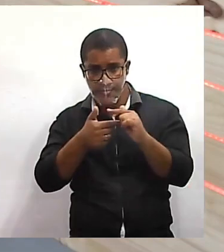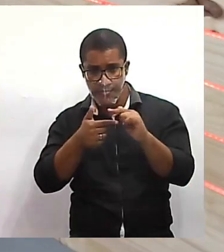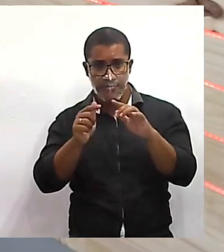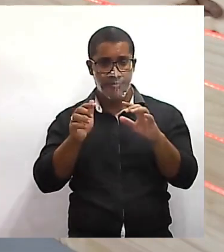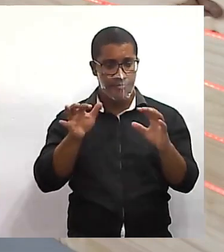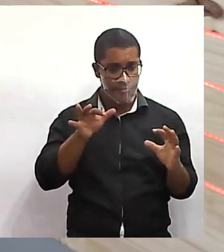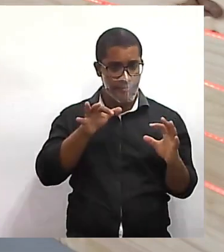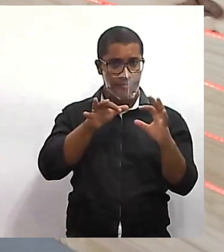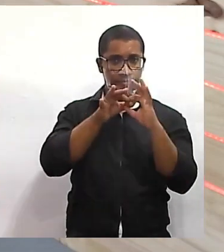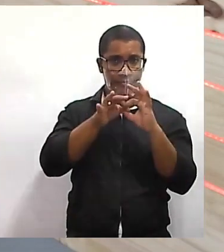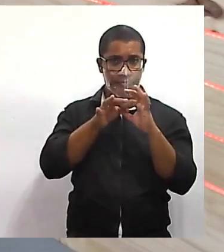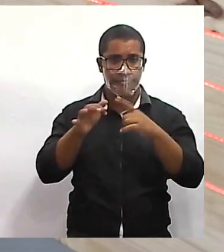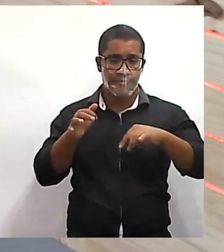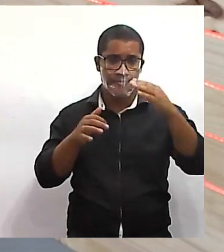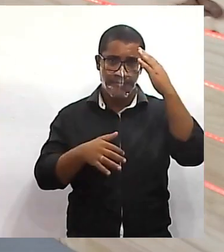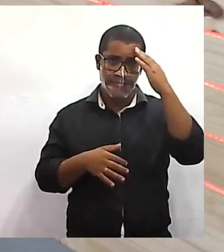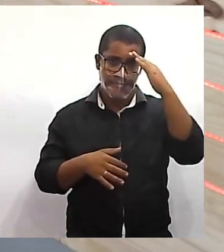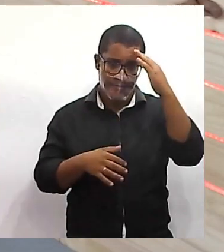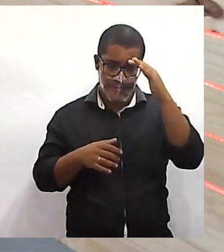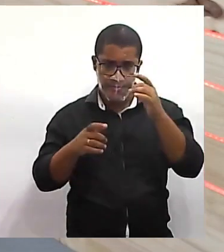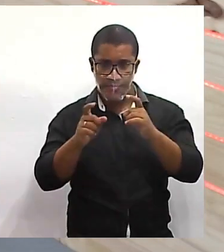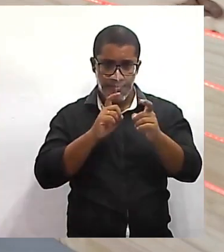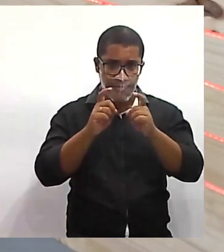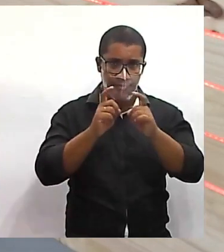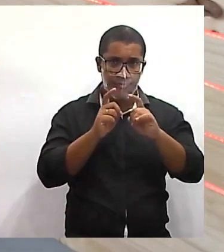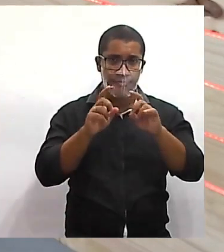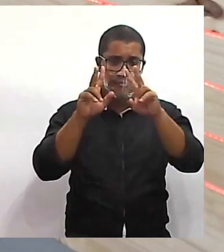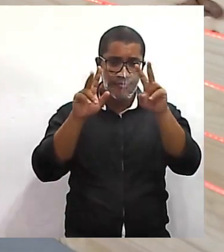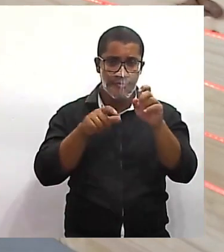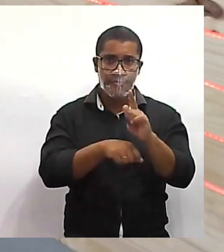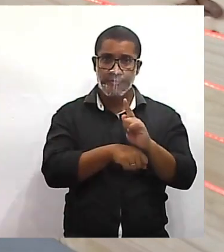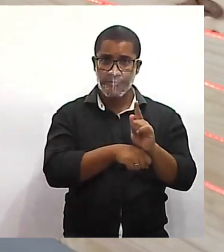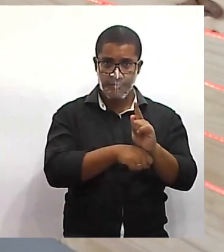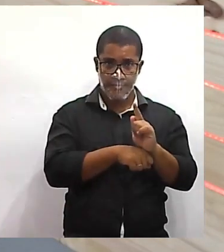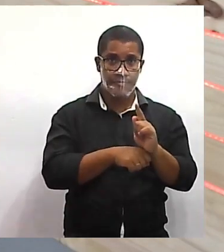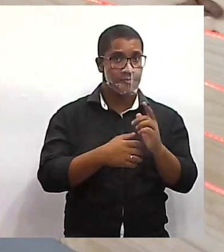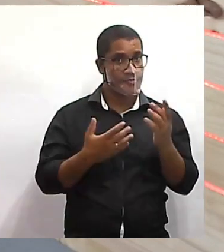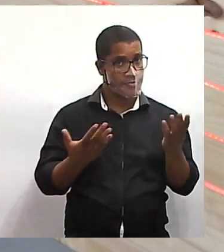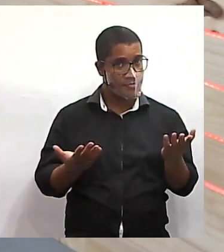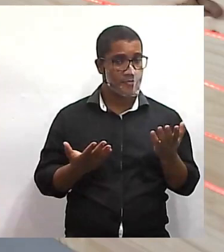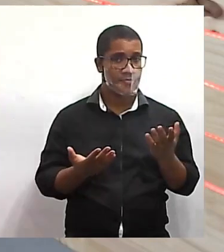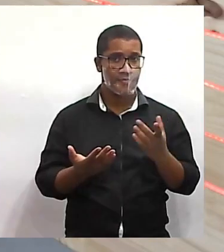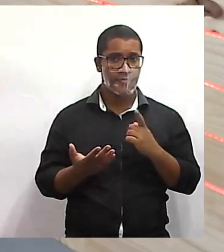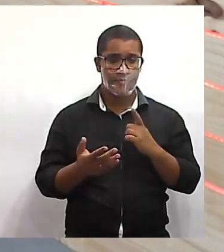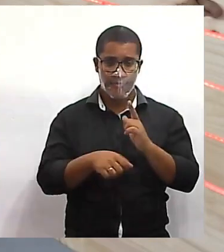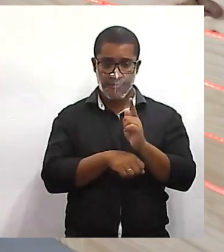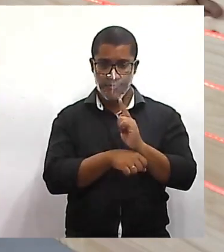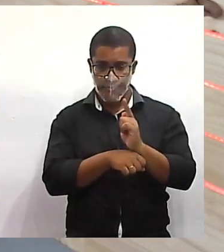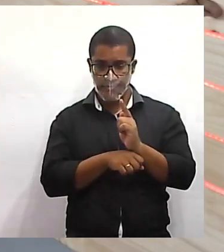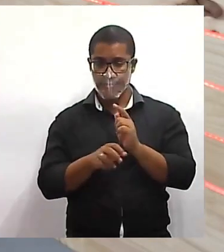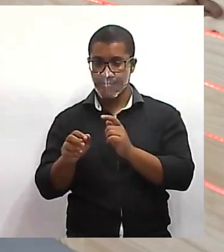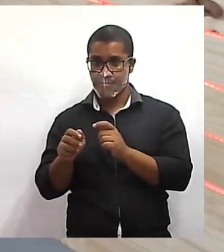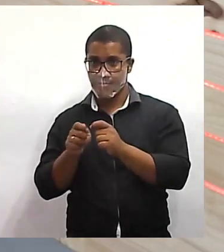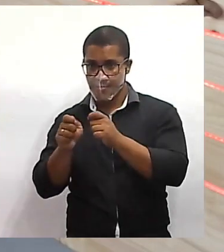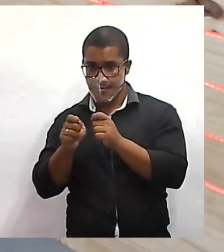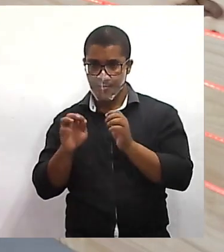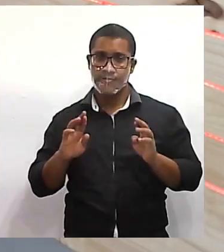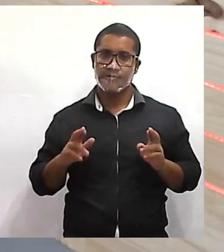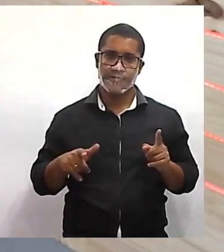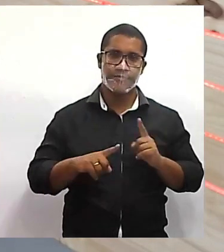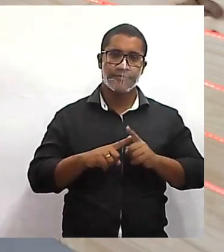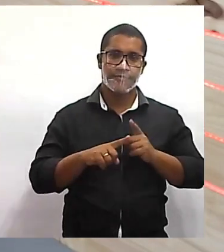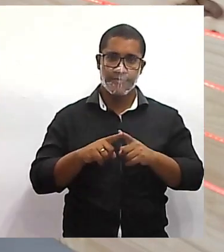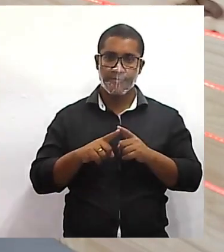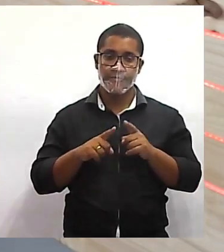gente iniciou o debate sobre a gestão. Então, gestão, né, se diferencia de administração porque é algo